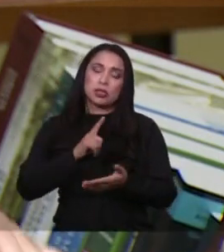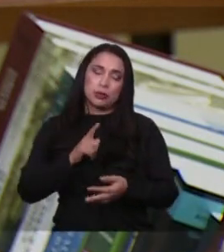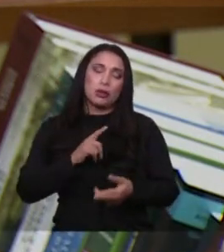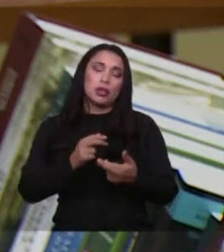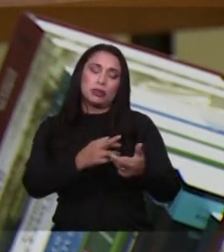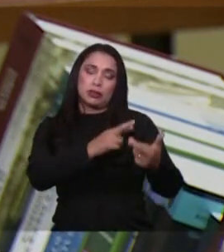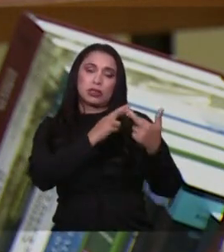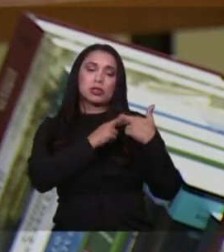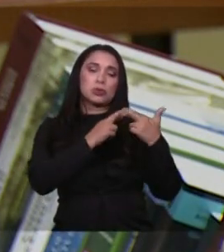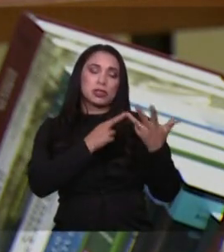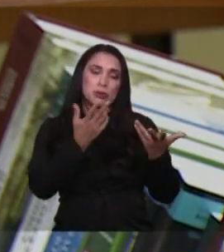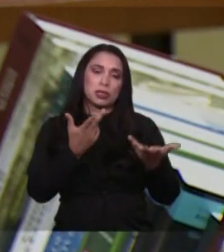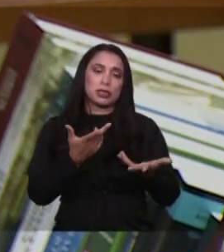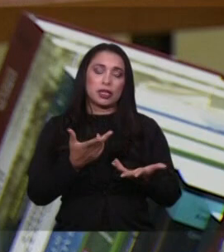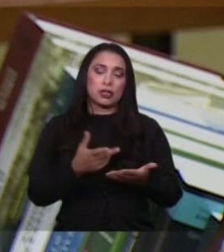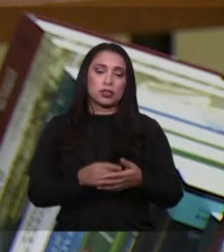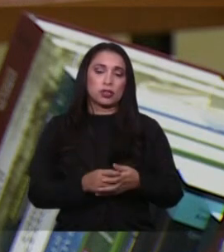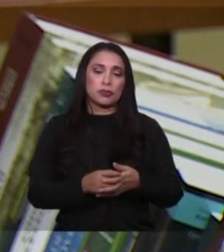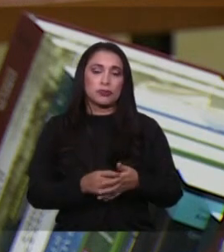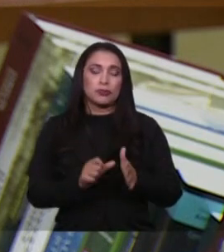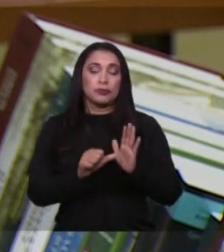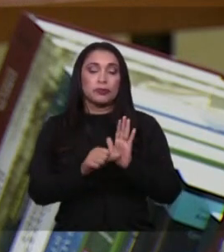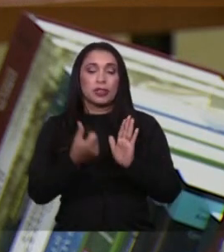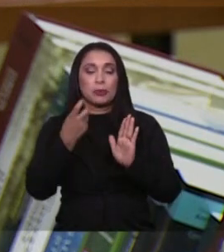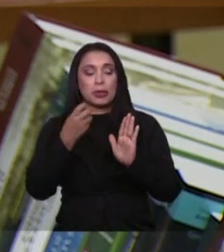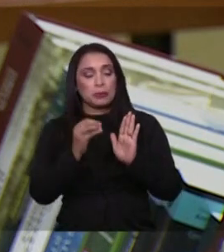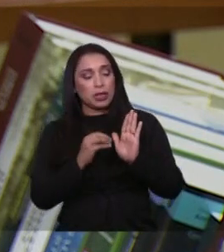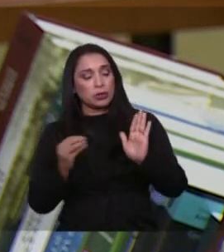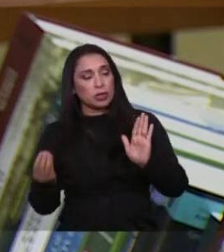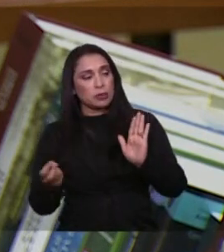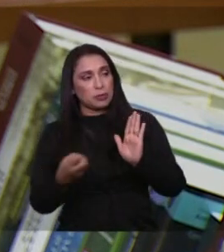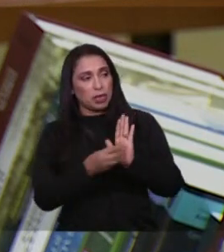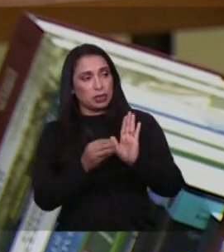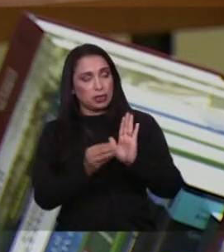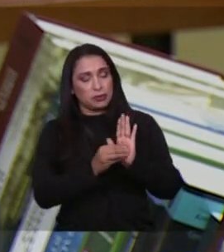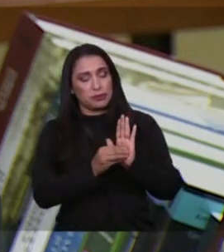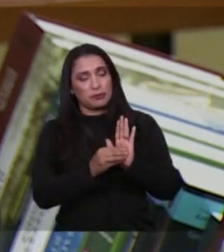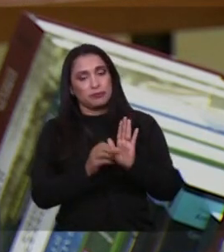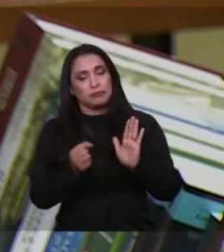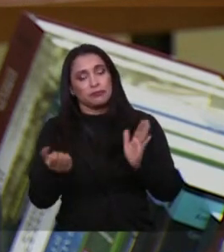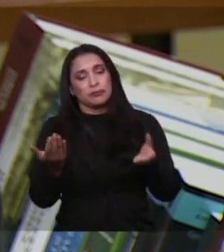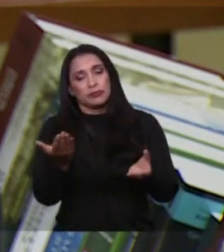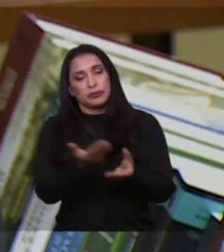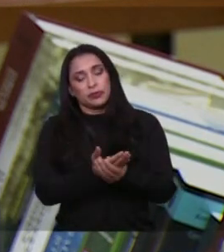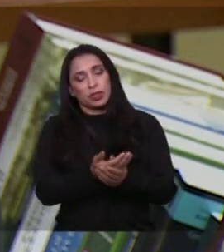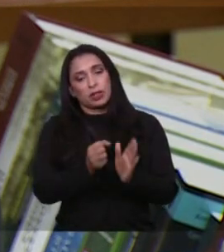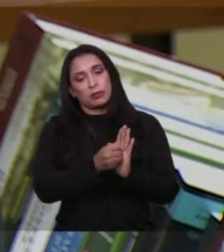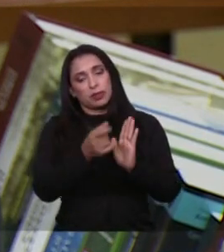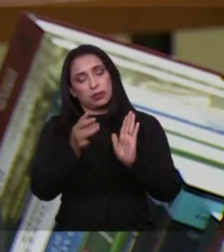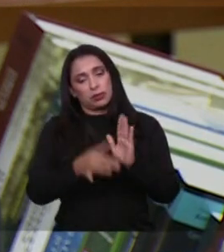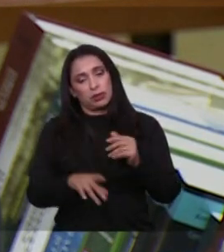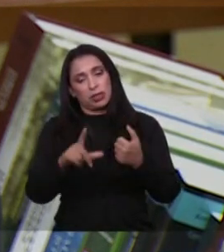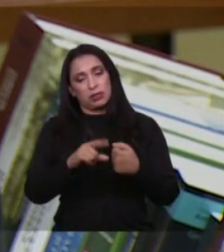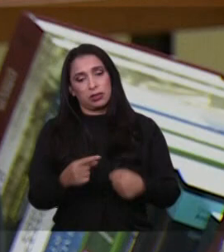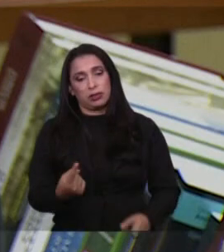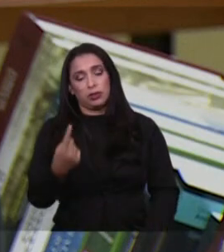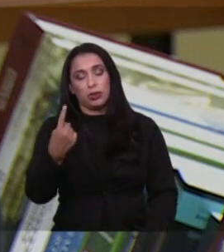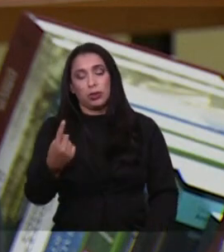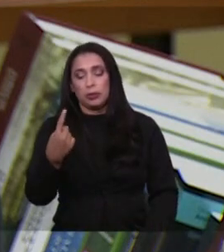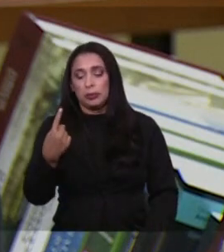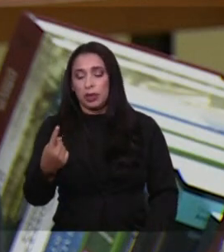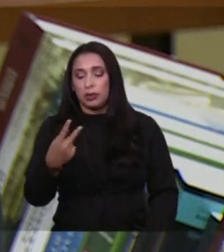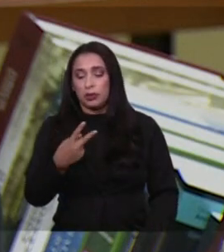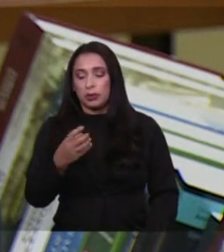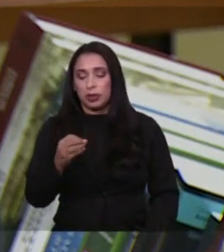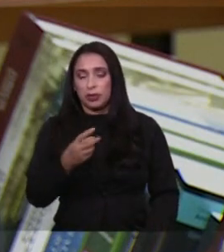Pois é, pois bem. Item primeiro da emenda. Os embargos da declaração nos termos do artigo